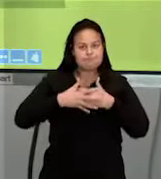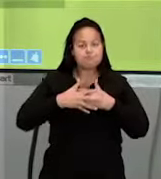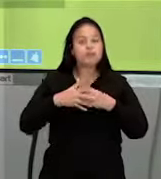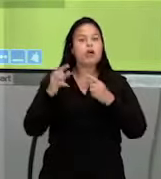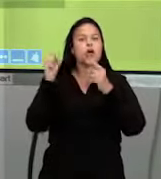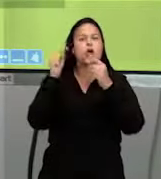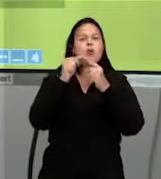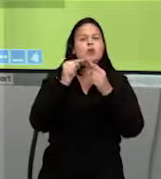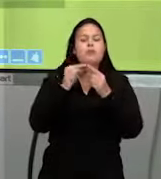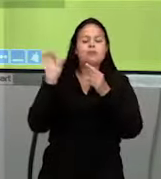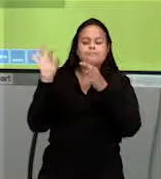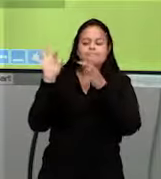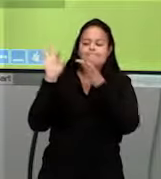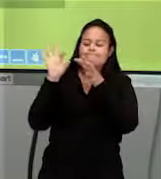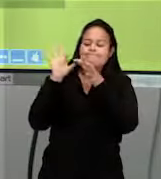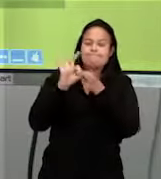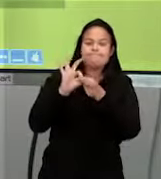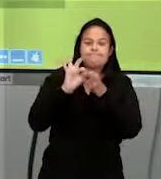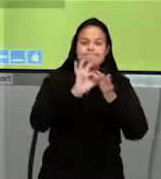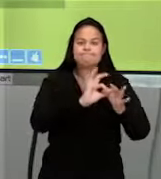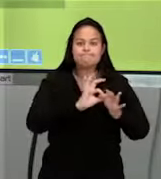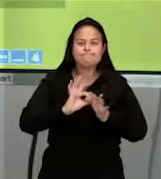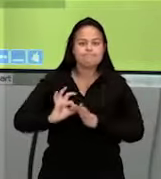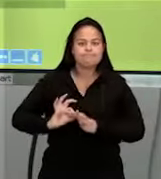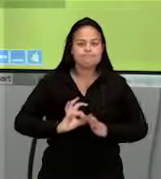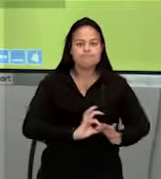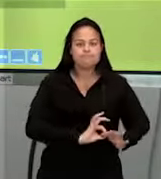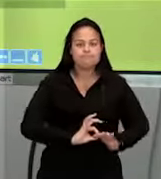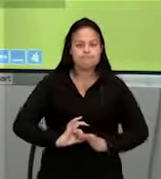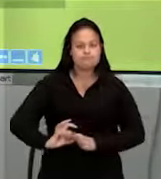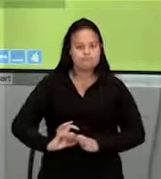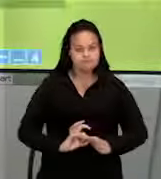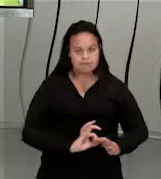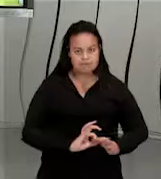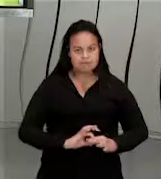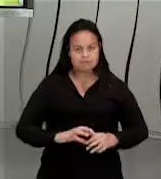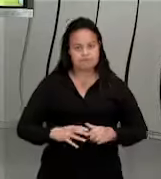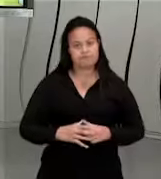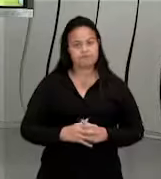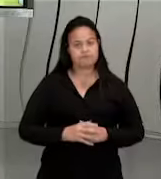de ligação entre os órgãos do nosso corpo.